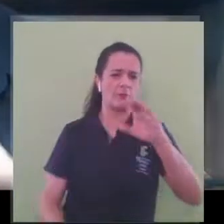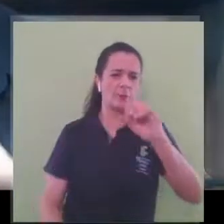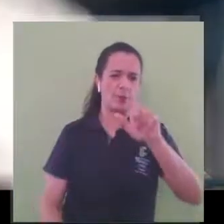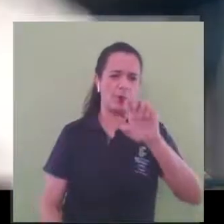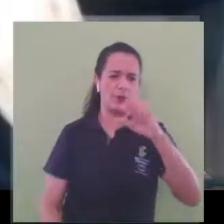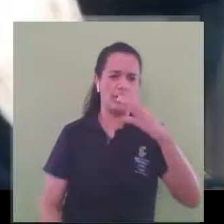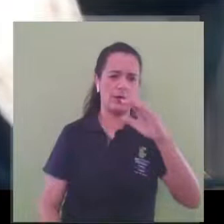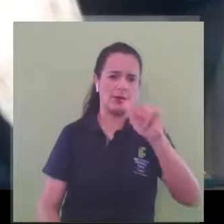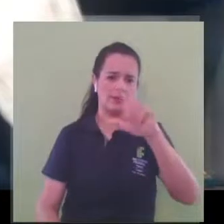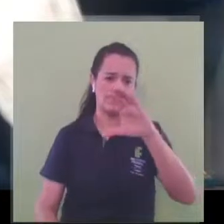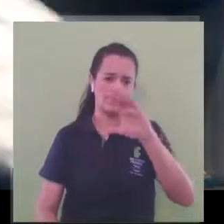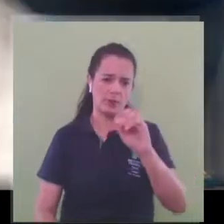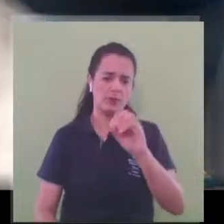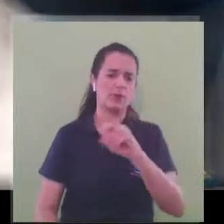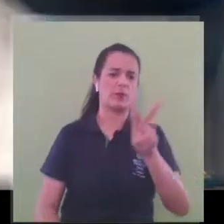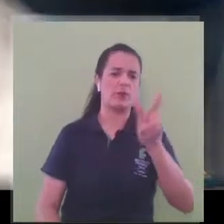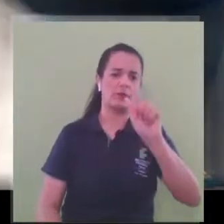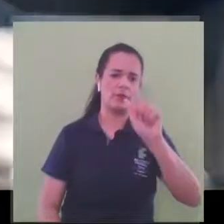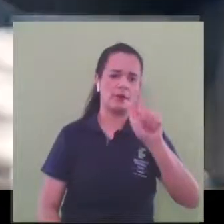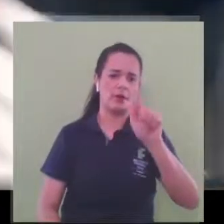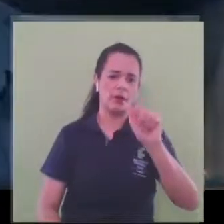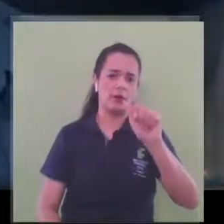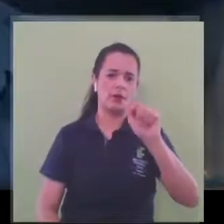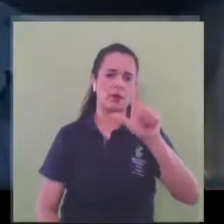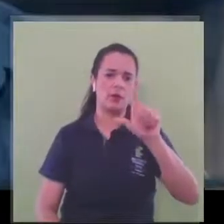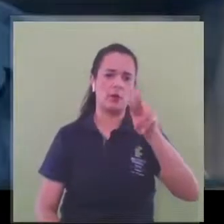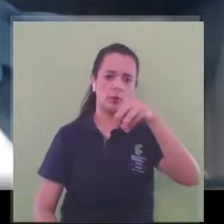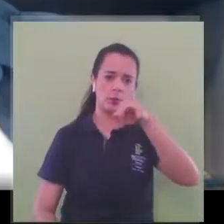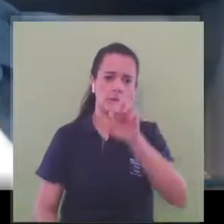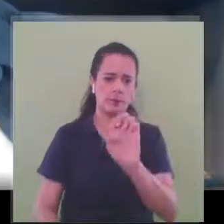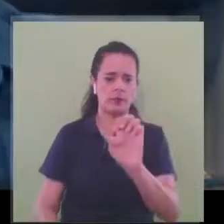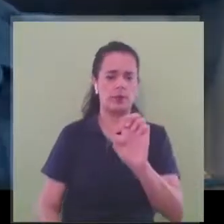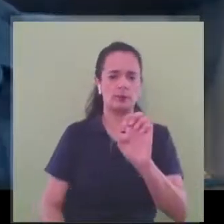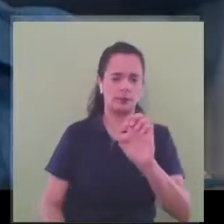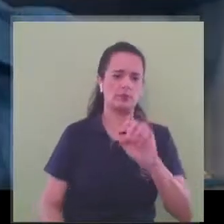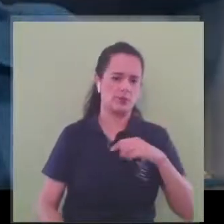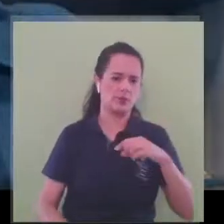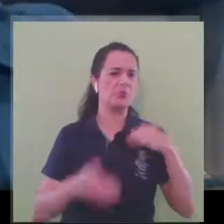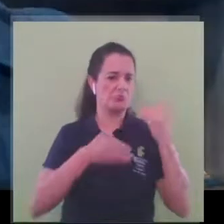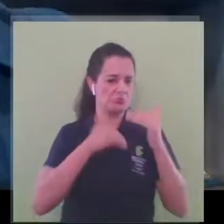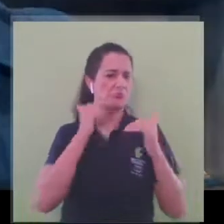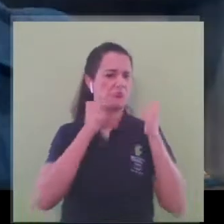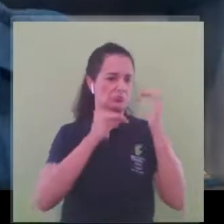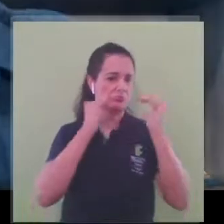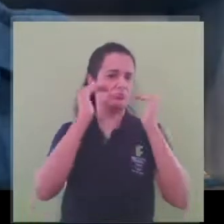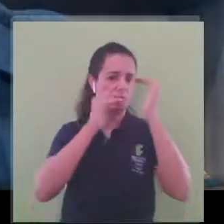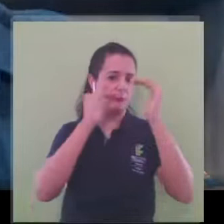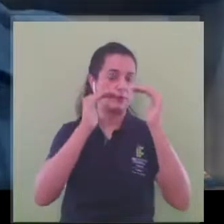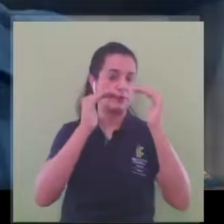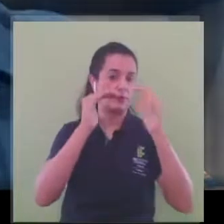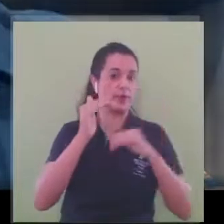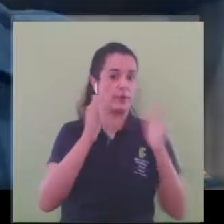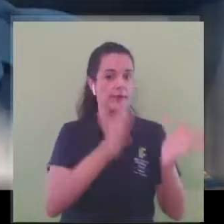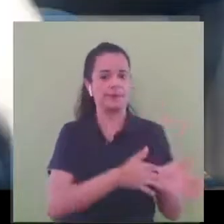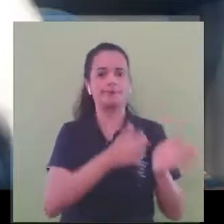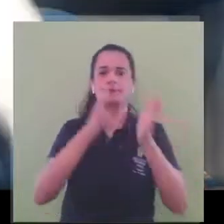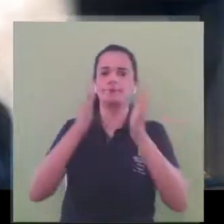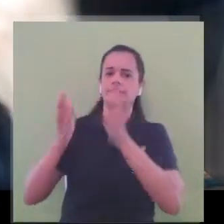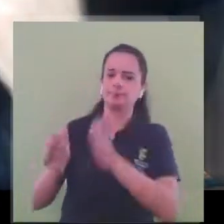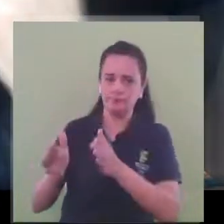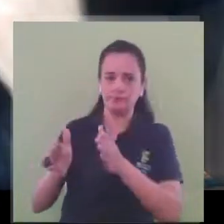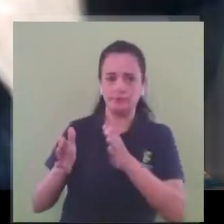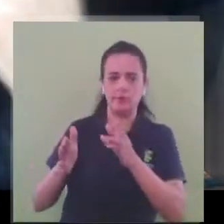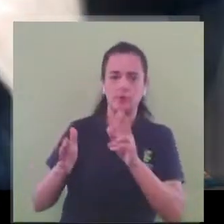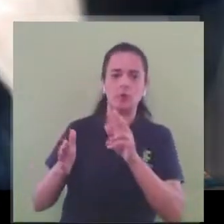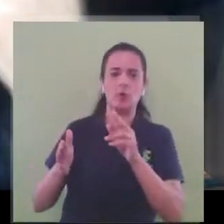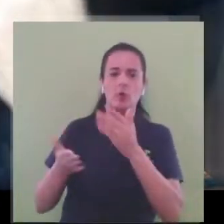pela leitura, aquela pessoa já sabe que ela quer ler mais, ela quer se desenvolver, aí sim que é a etapa dos clássicos. Eu